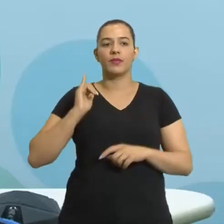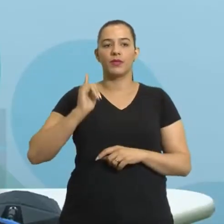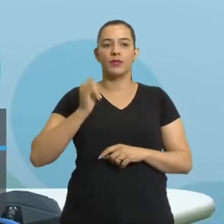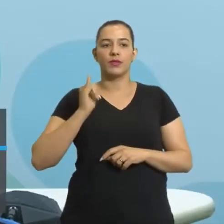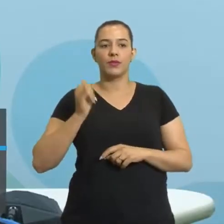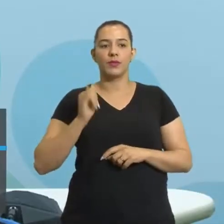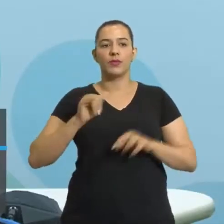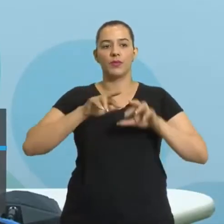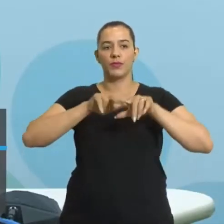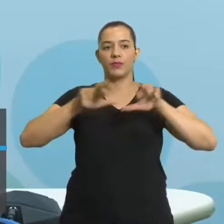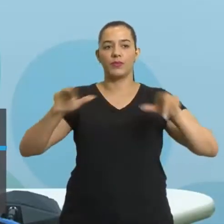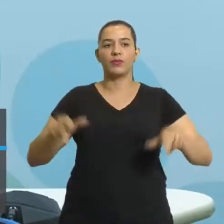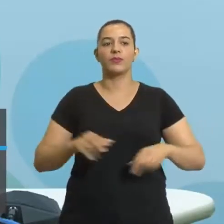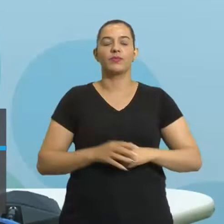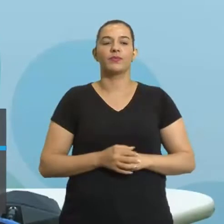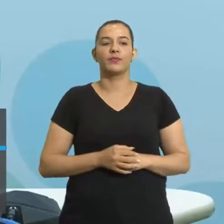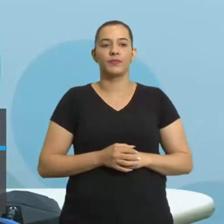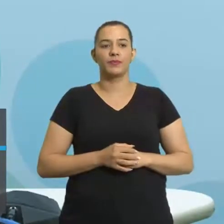assombração.